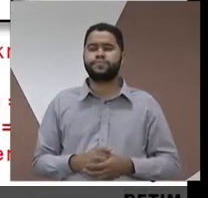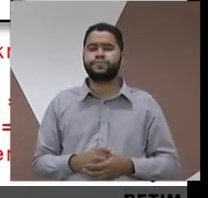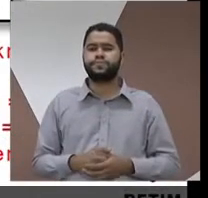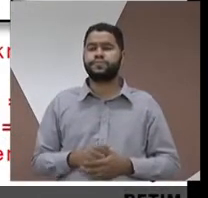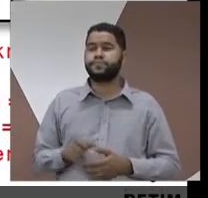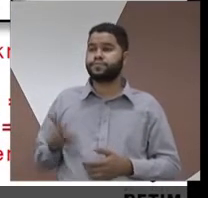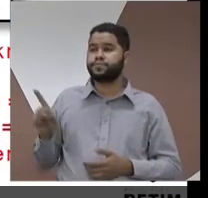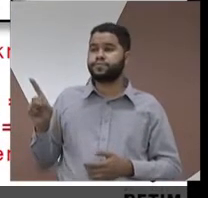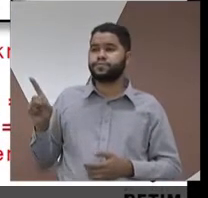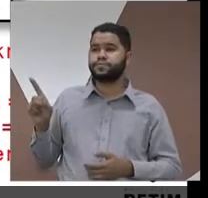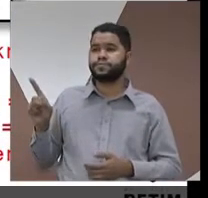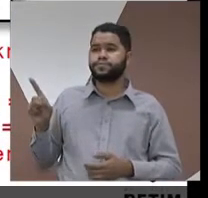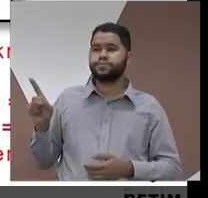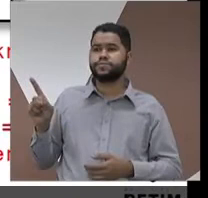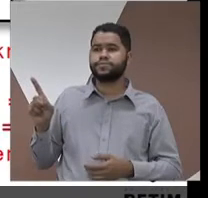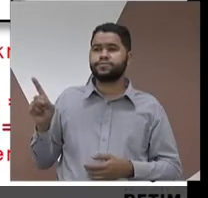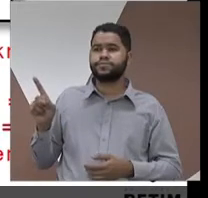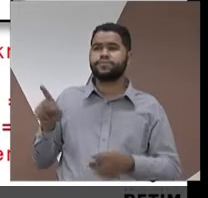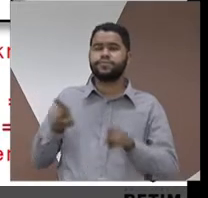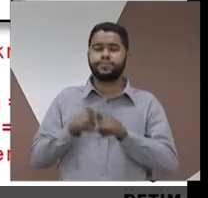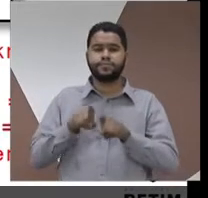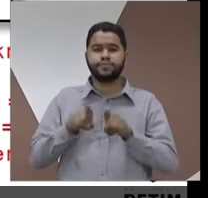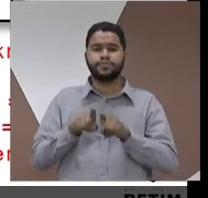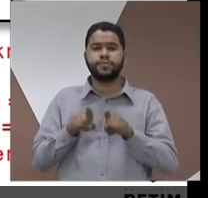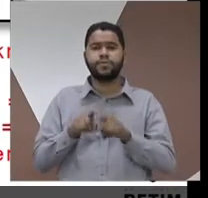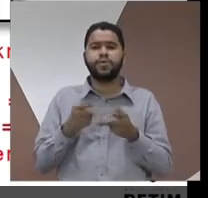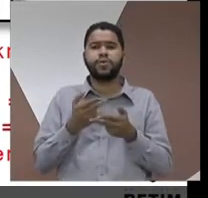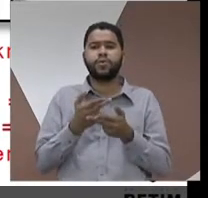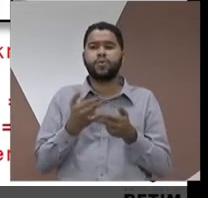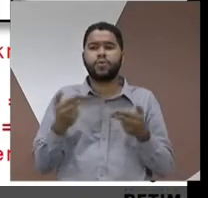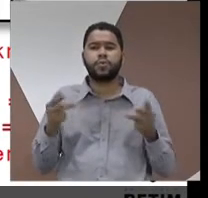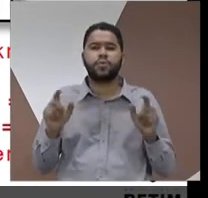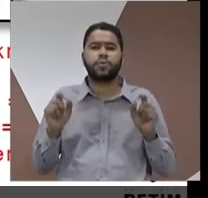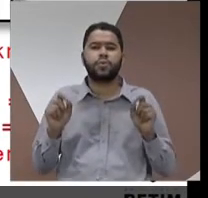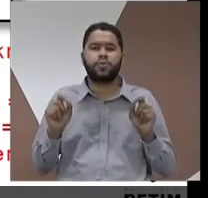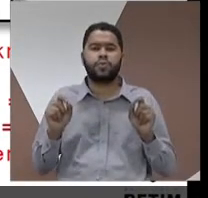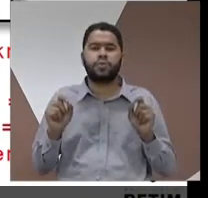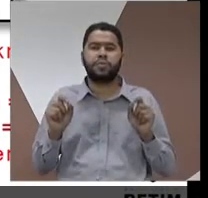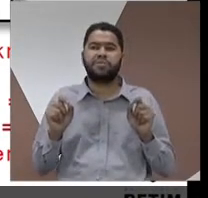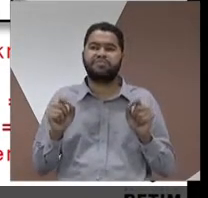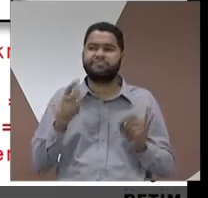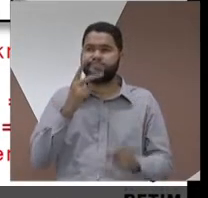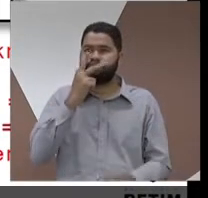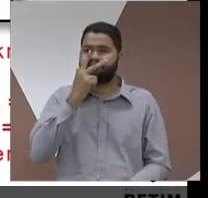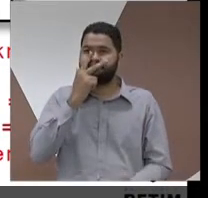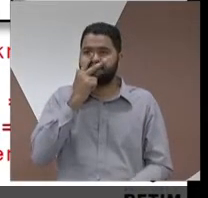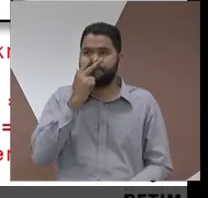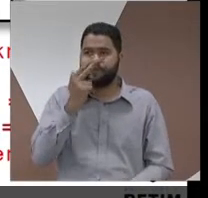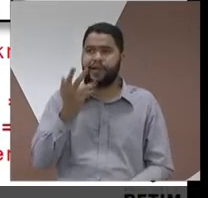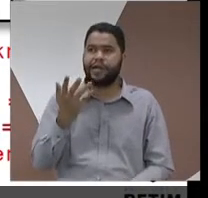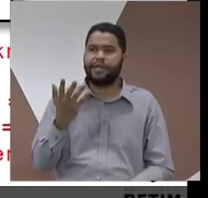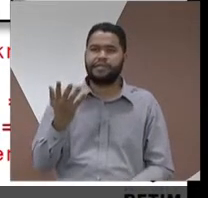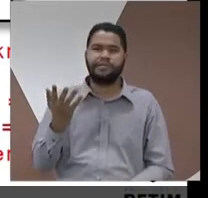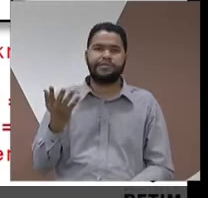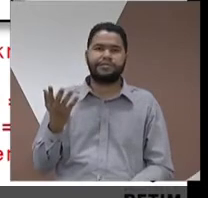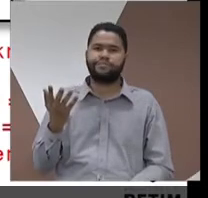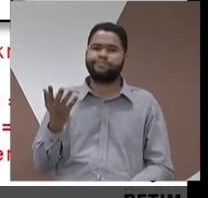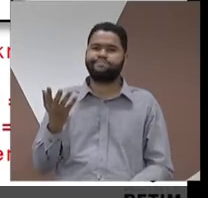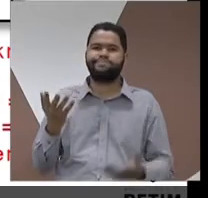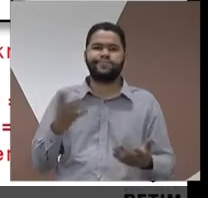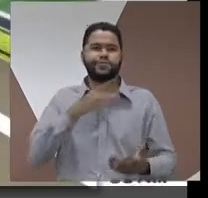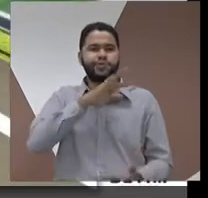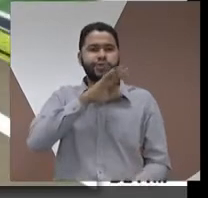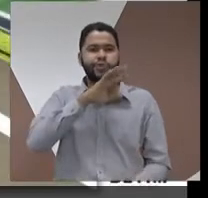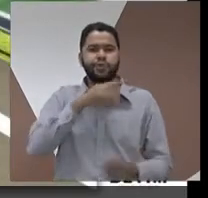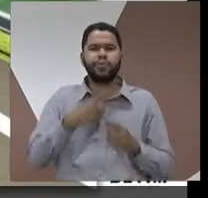Aqui é, digamos, a coisa, a meu ver, pior de todas. Pior de todas.